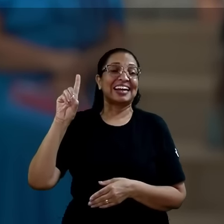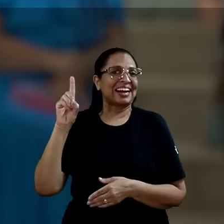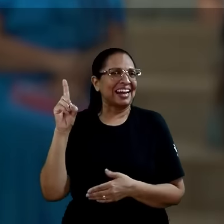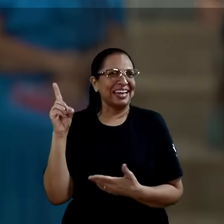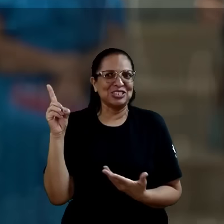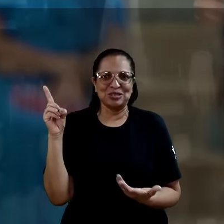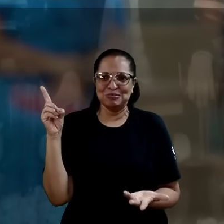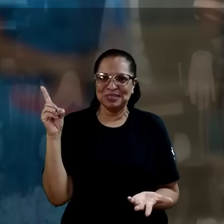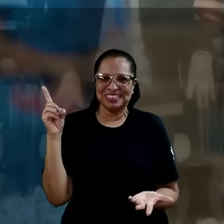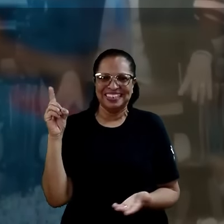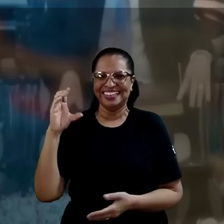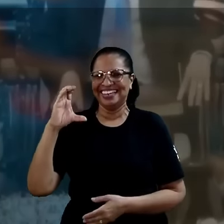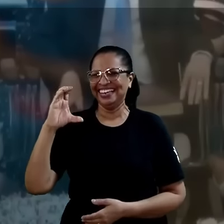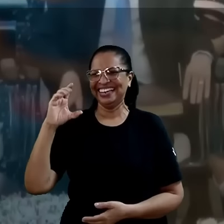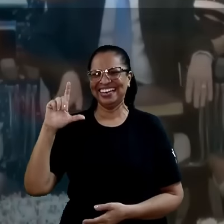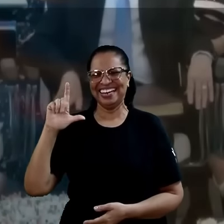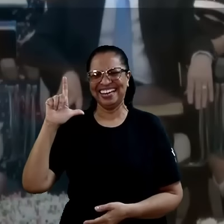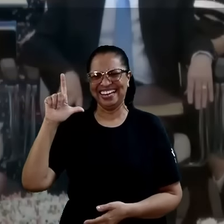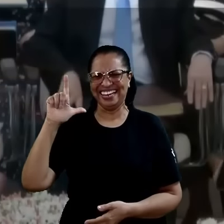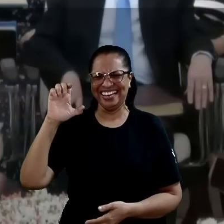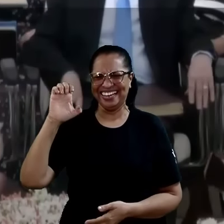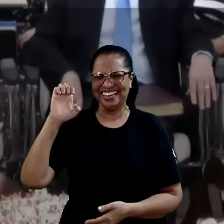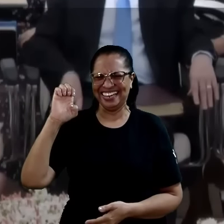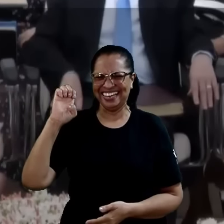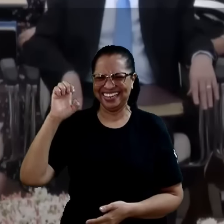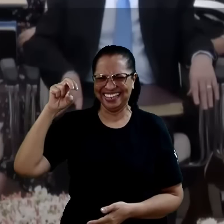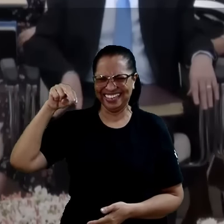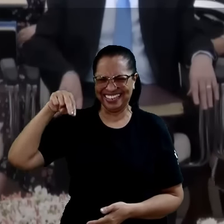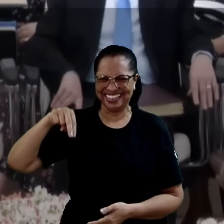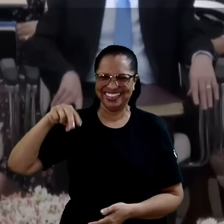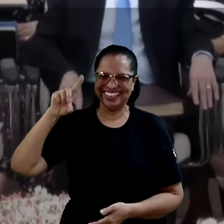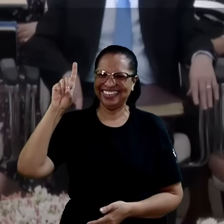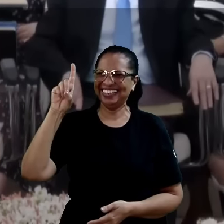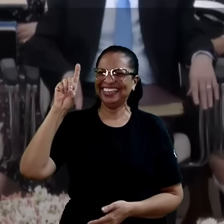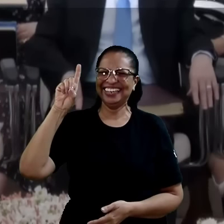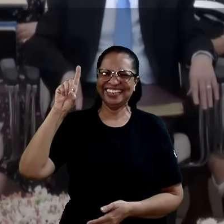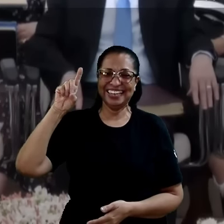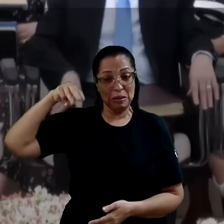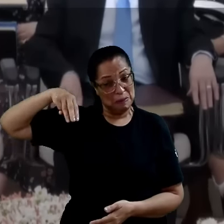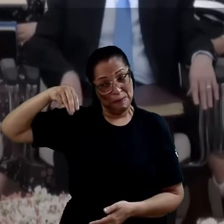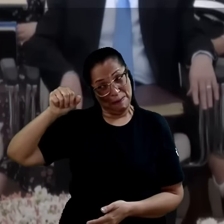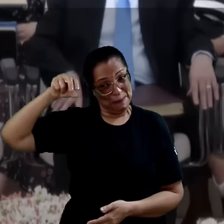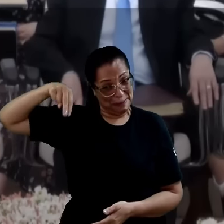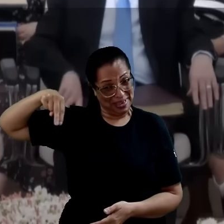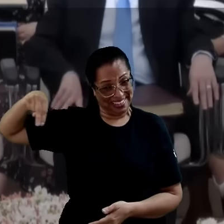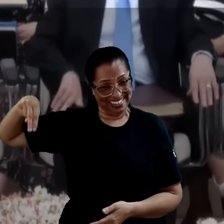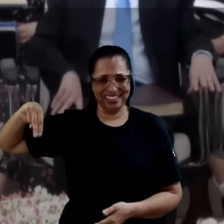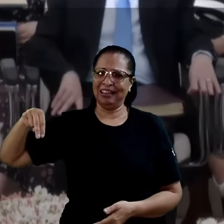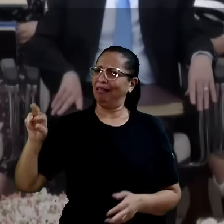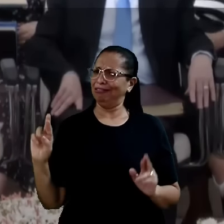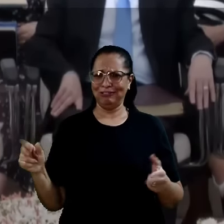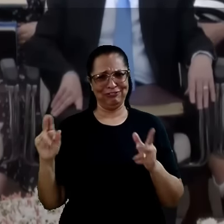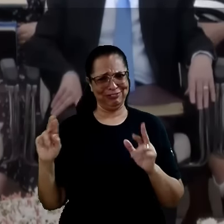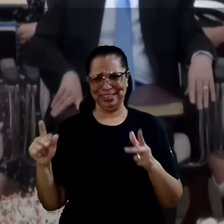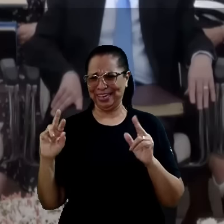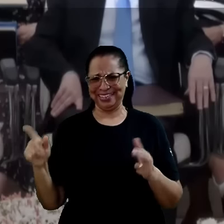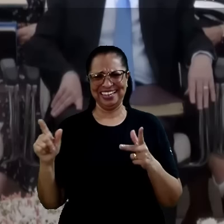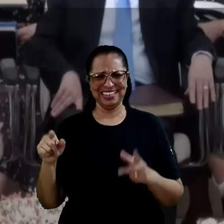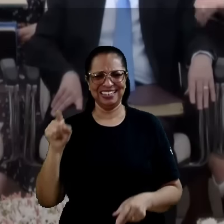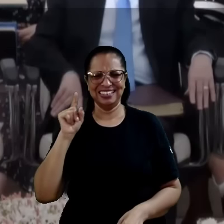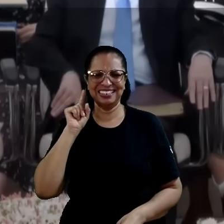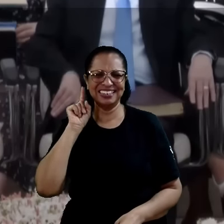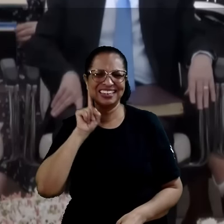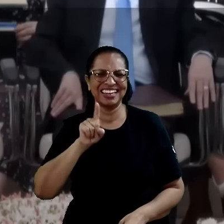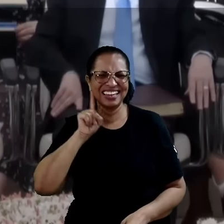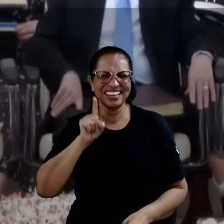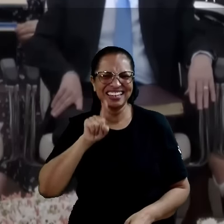perdoou mas não quer colocar Levi eu estava em um chá de mulheres ontem de mulheres com